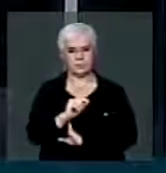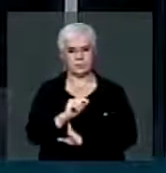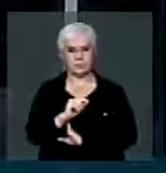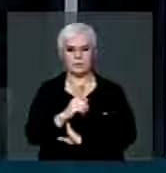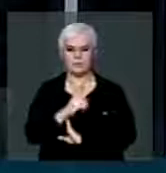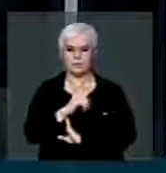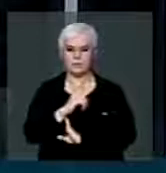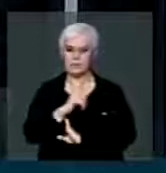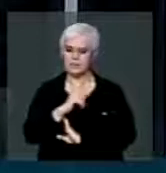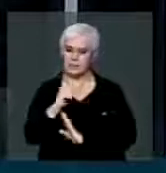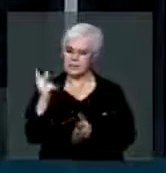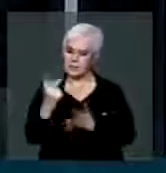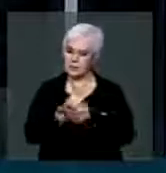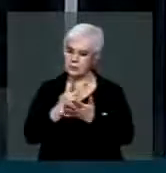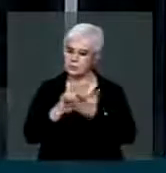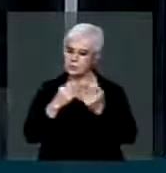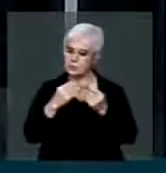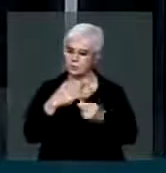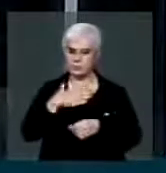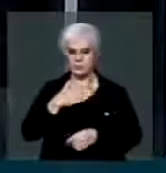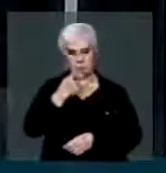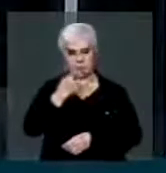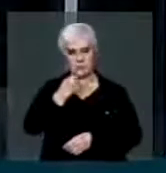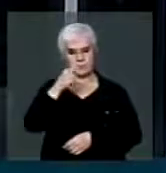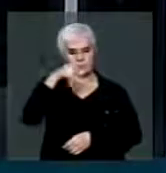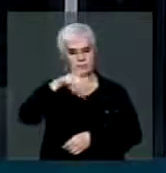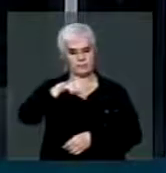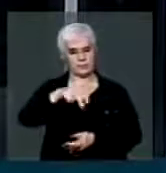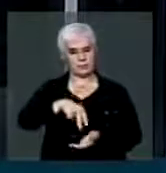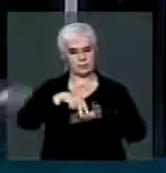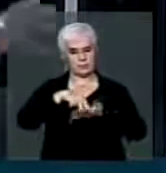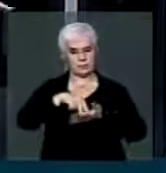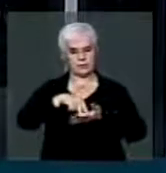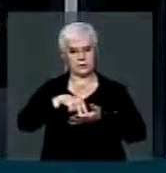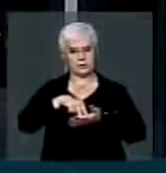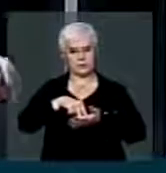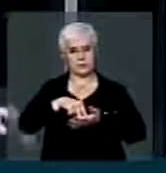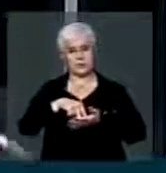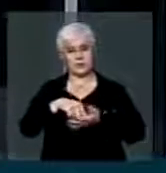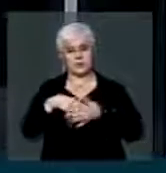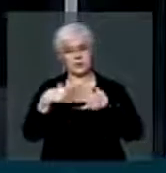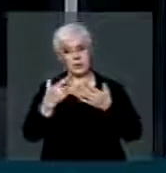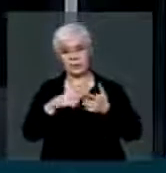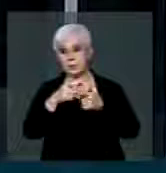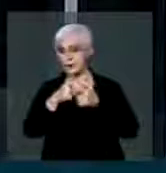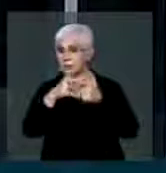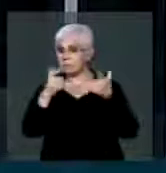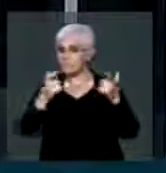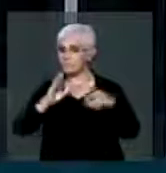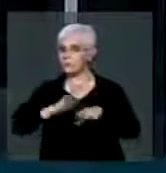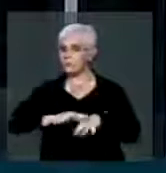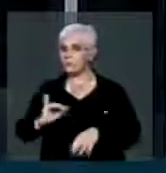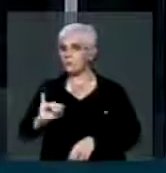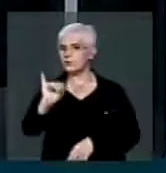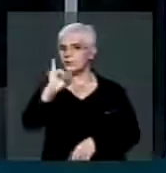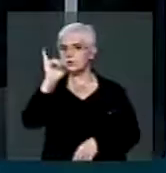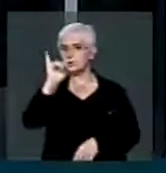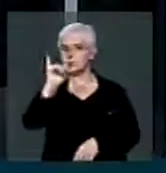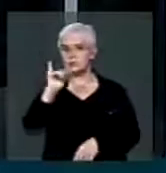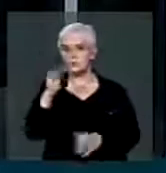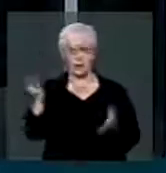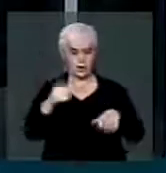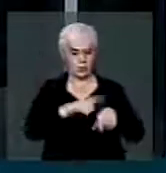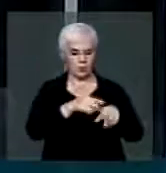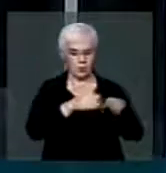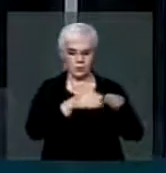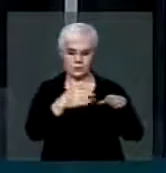sido recorrente das minhas manifestações desta tribuna e que ganha relevância neste